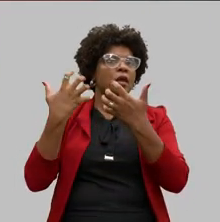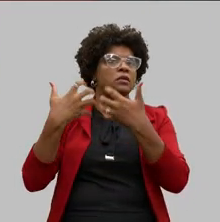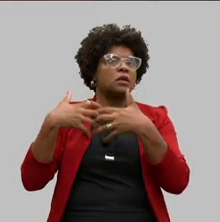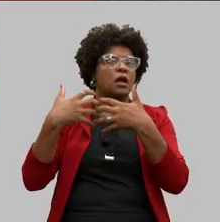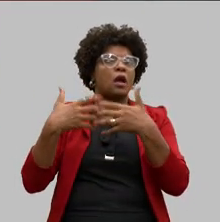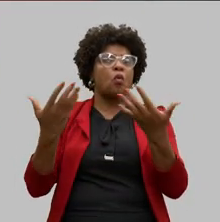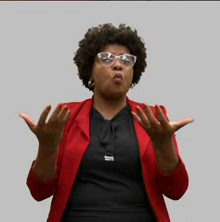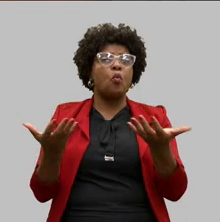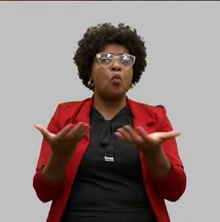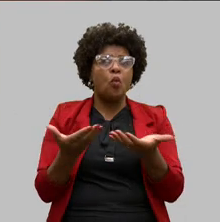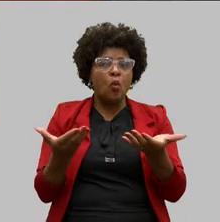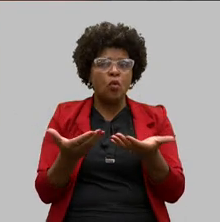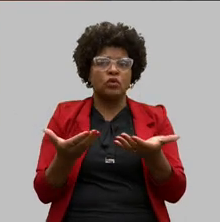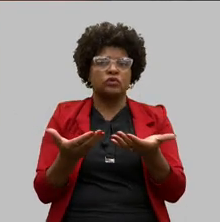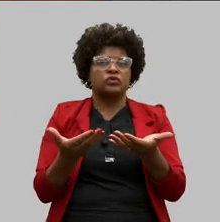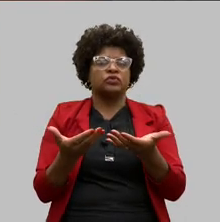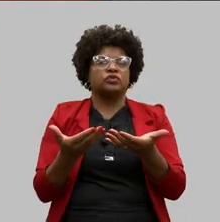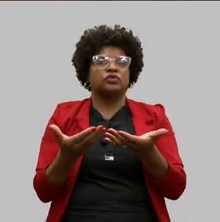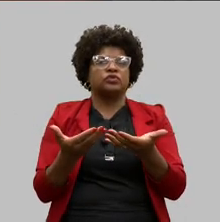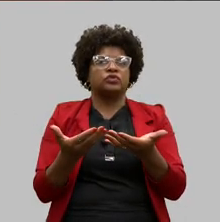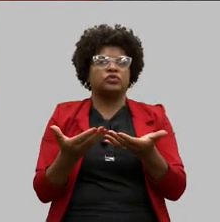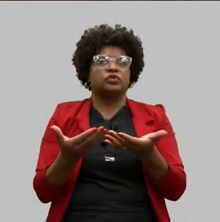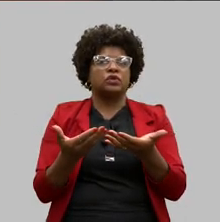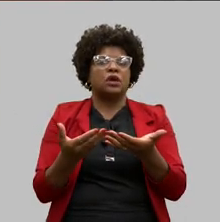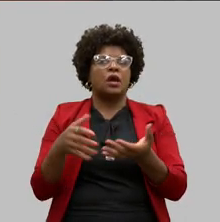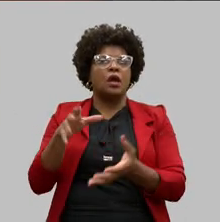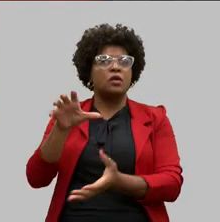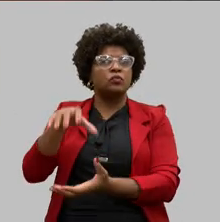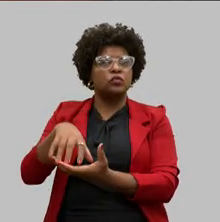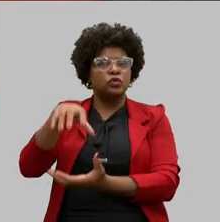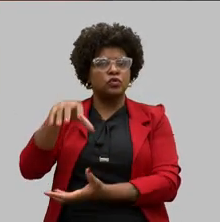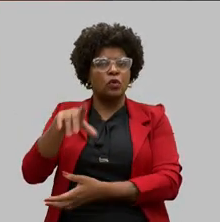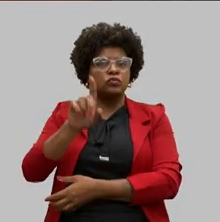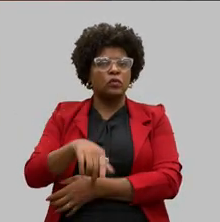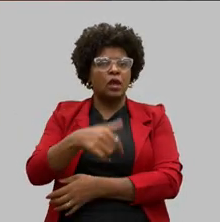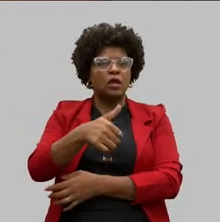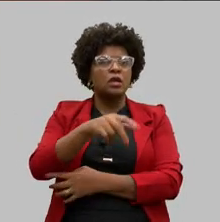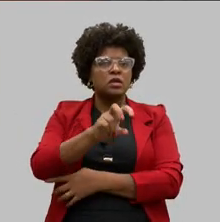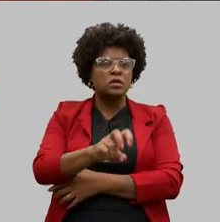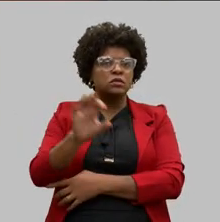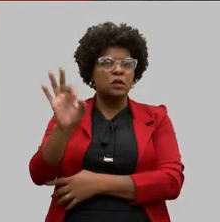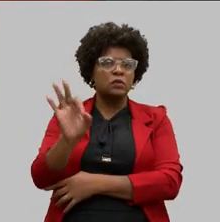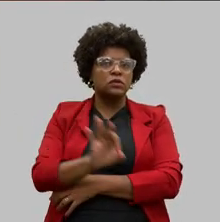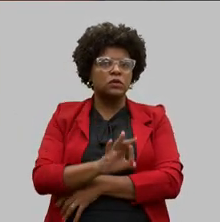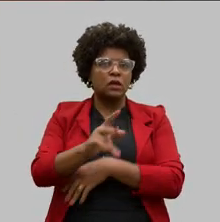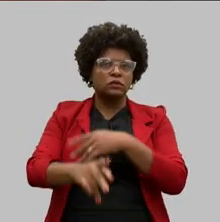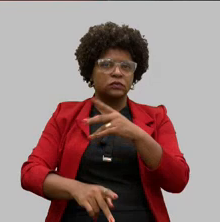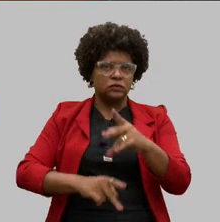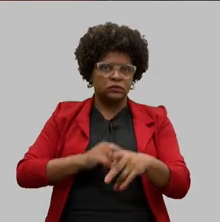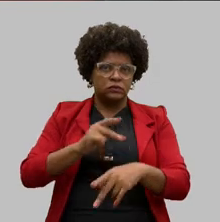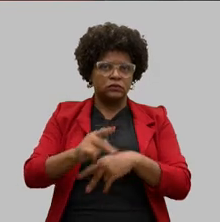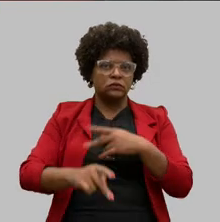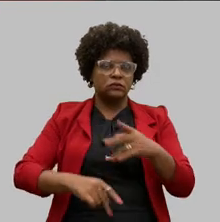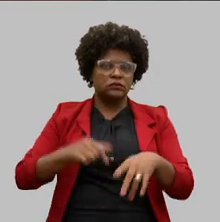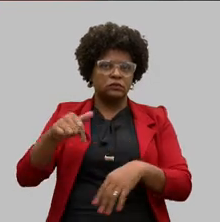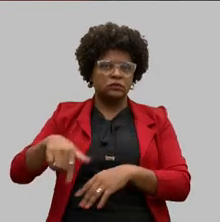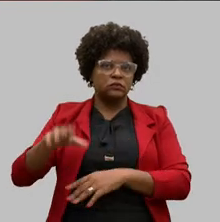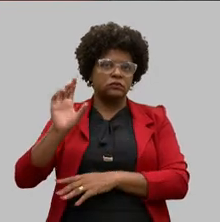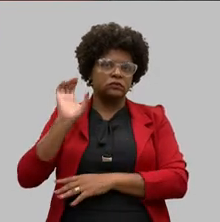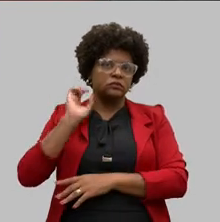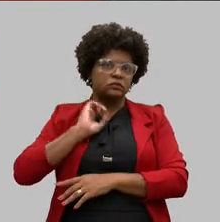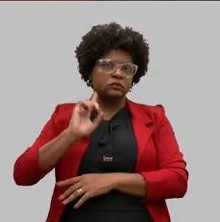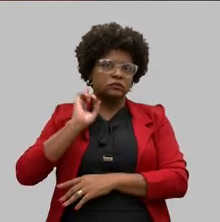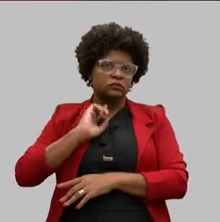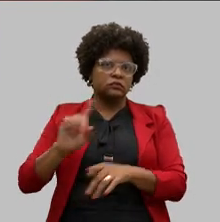hoje se a se as pessoas idosas representam 15% da população em Minas Gerais e no Brasil Minas reflete o